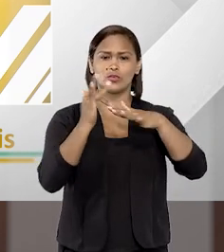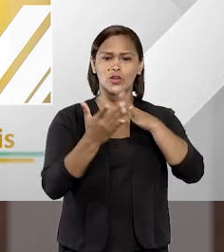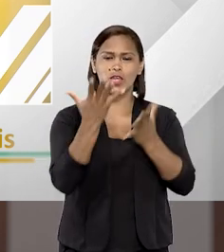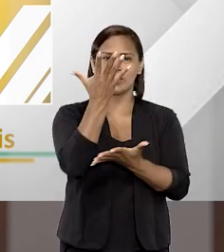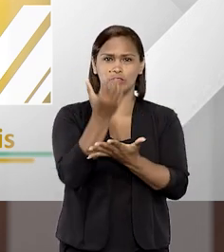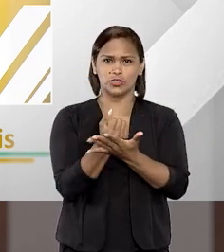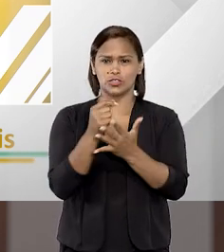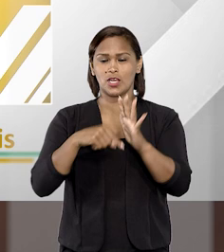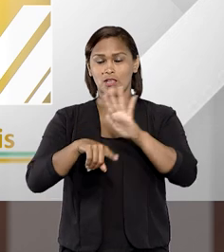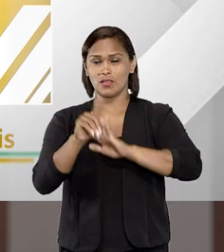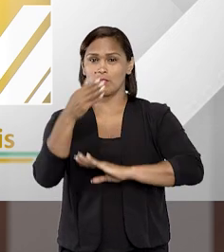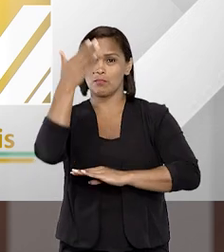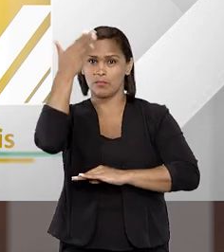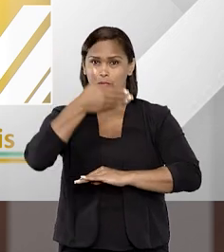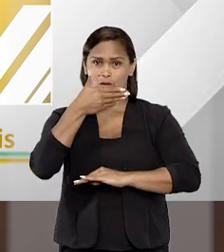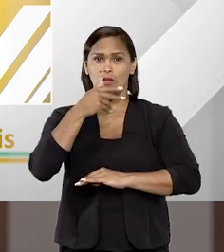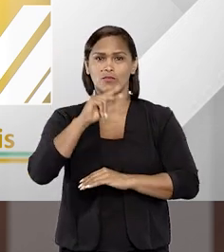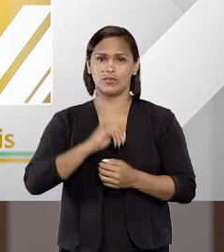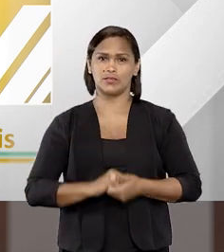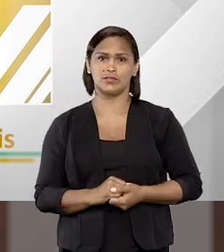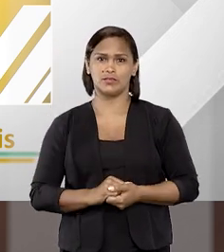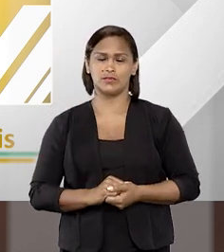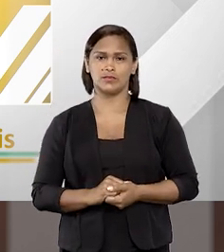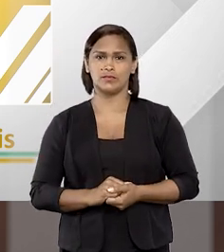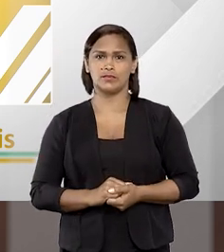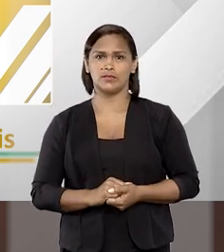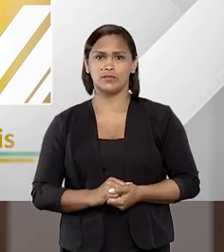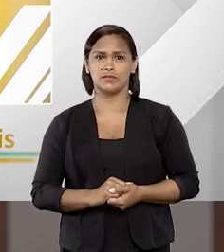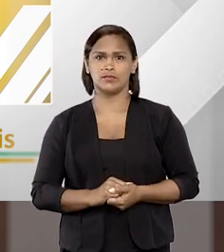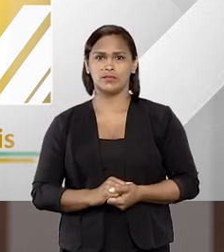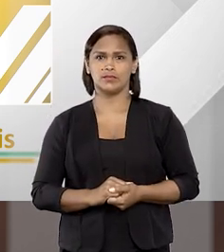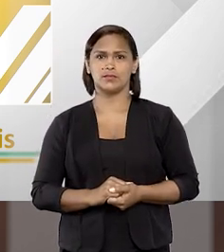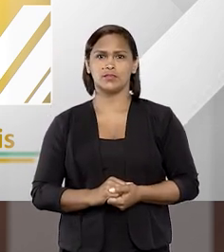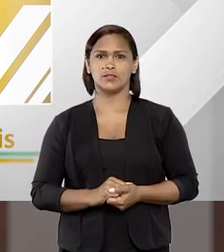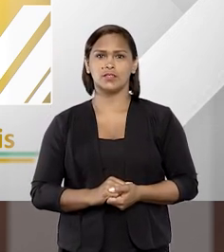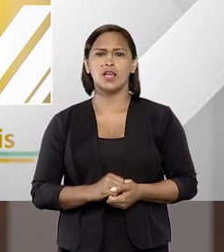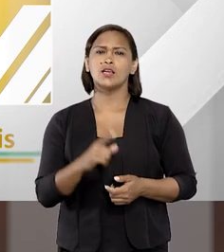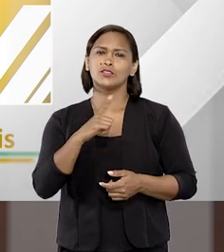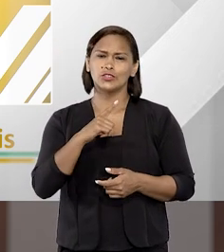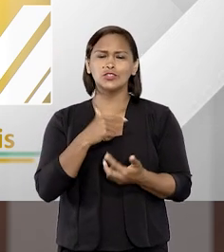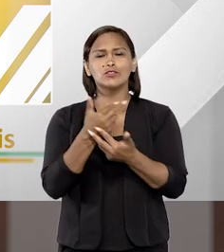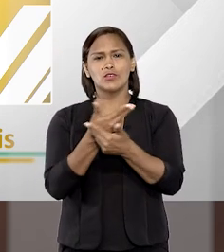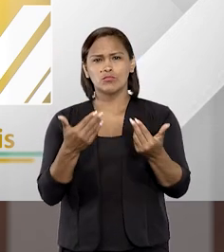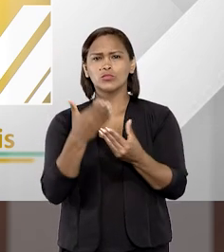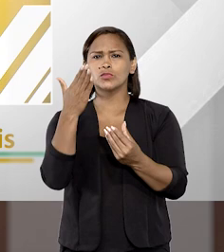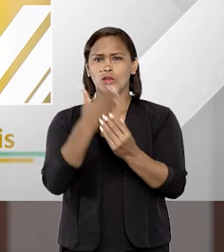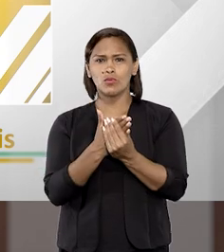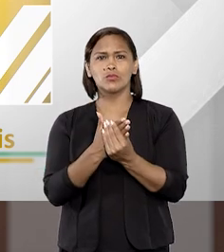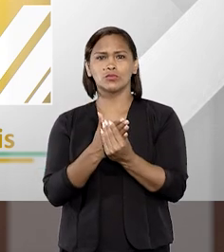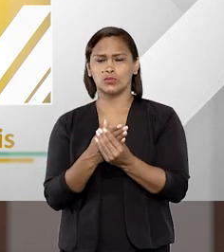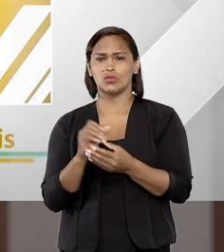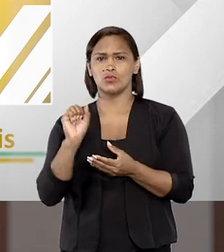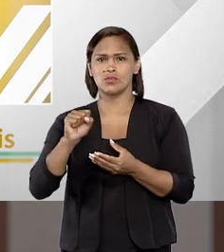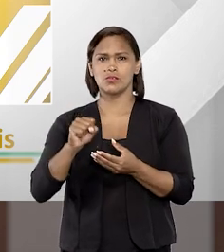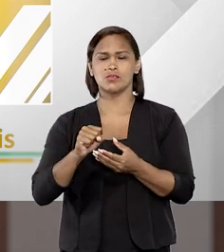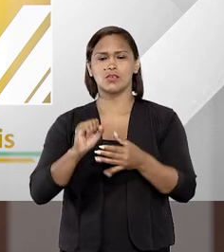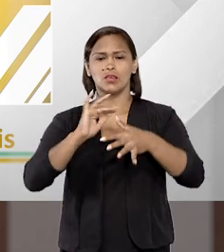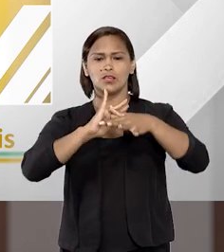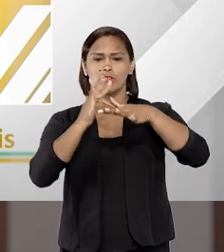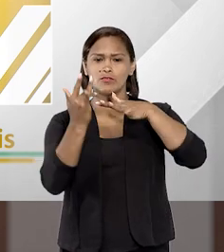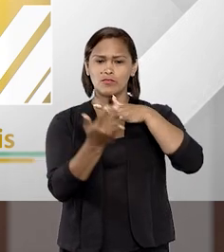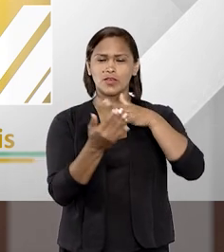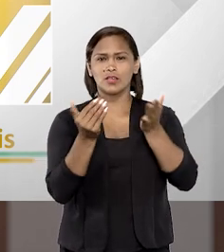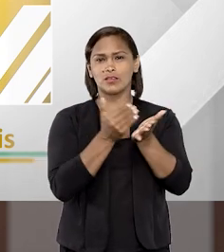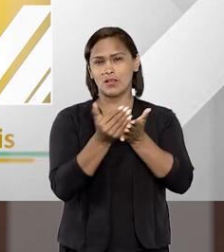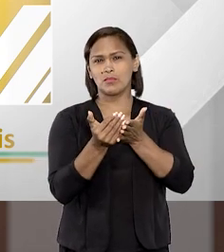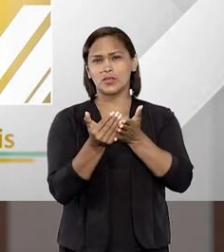de redes sociais para uso de reconhecimento é nós tivemos casos de reconhecimentos